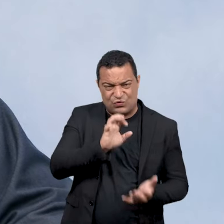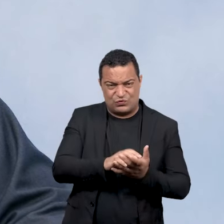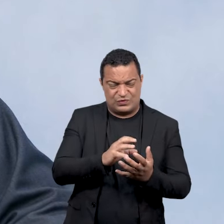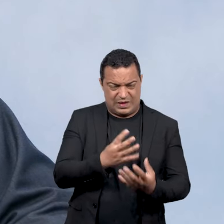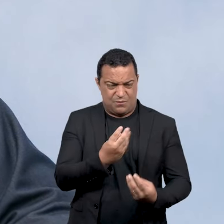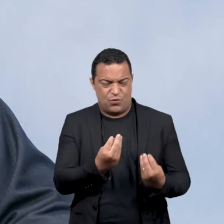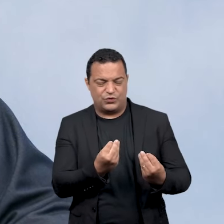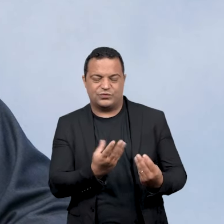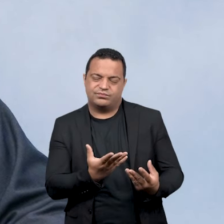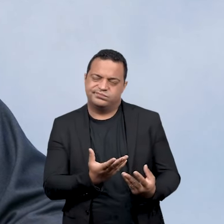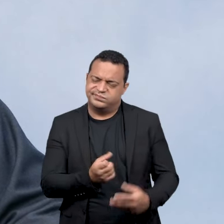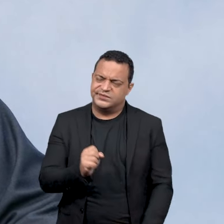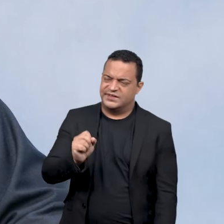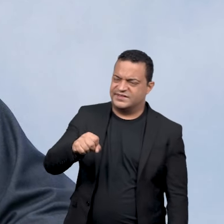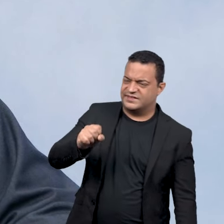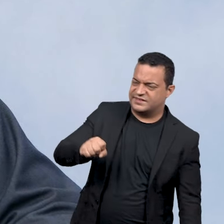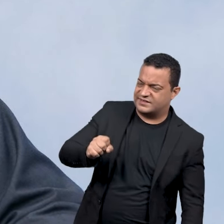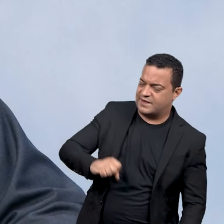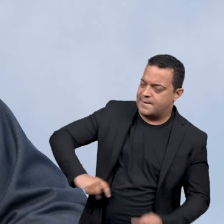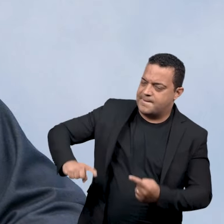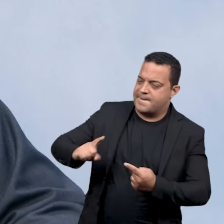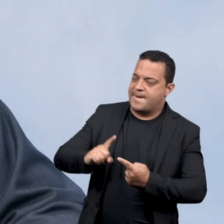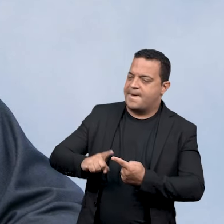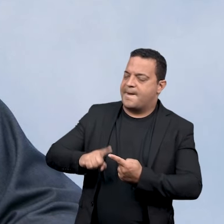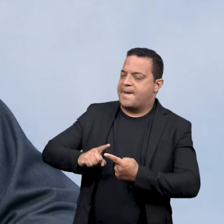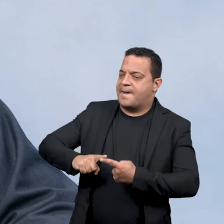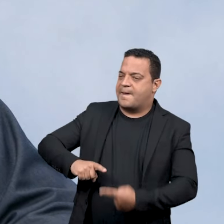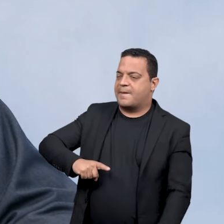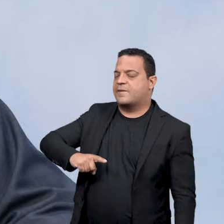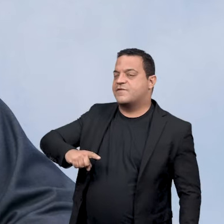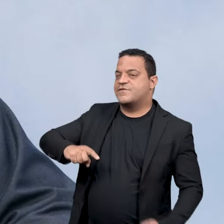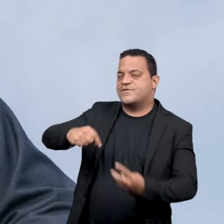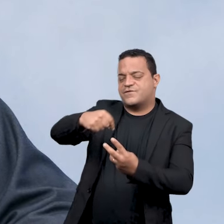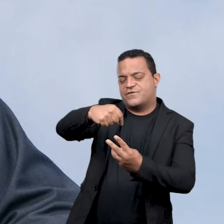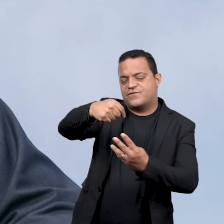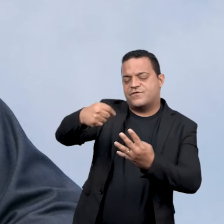especial aqui, irmã Sueli, irmã